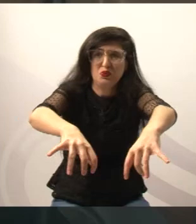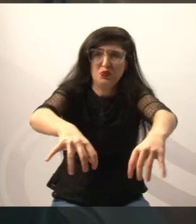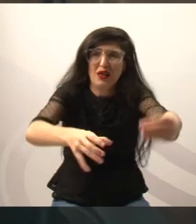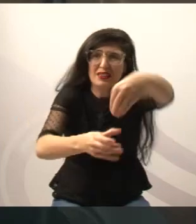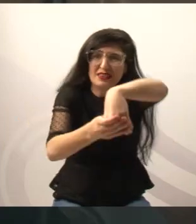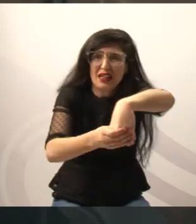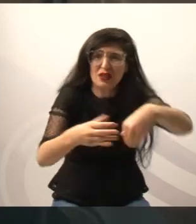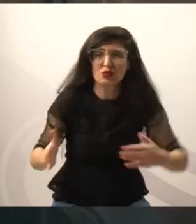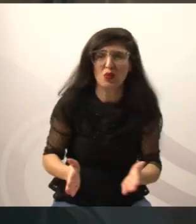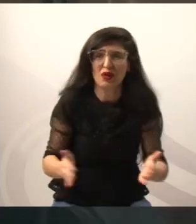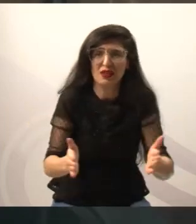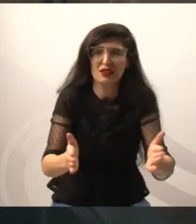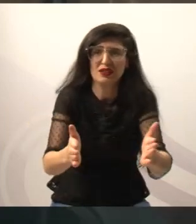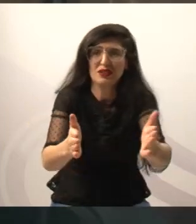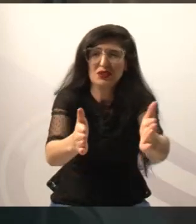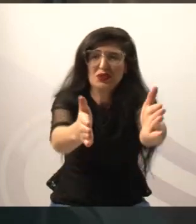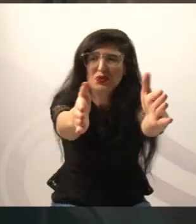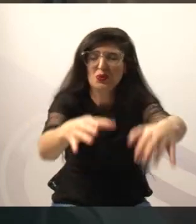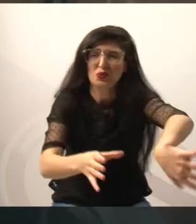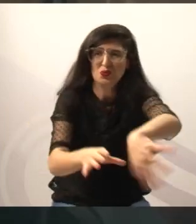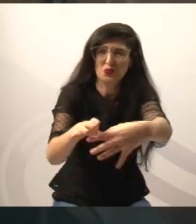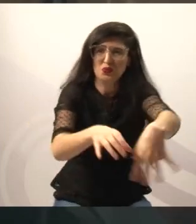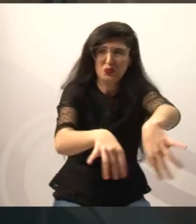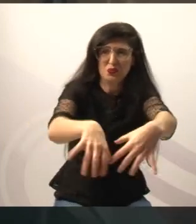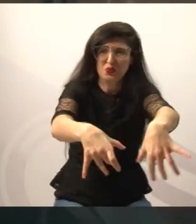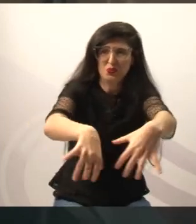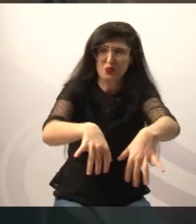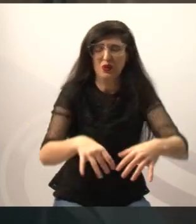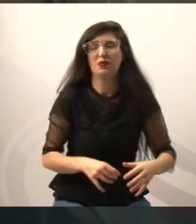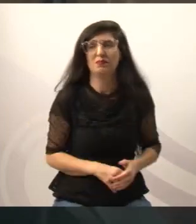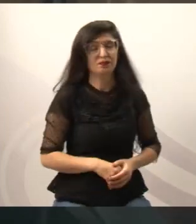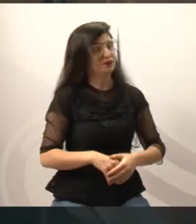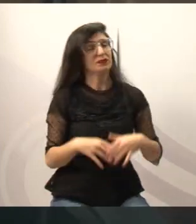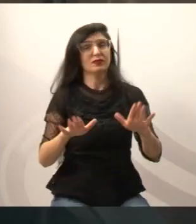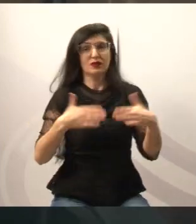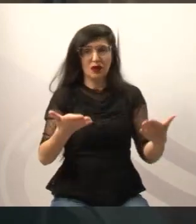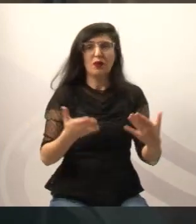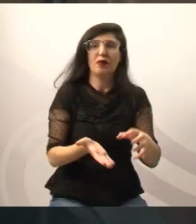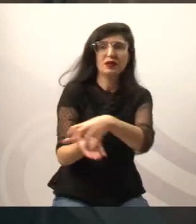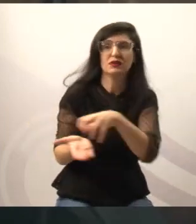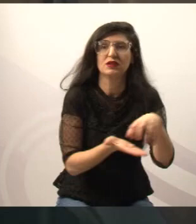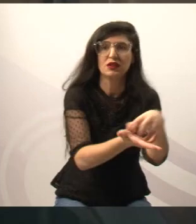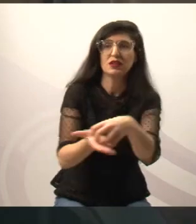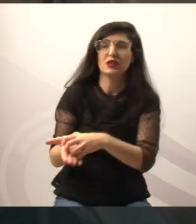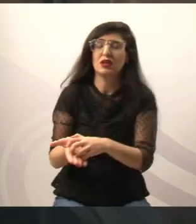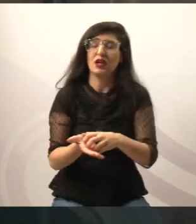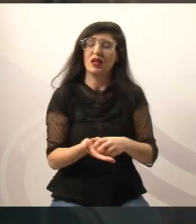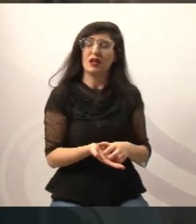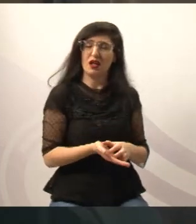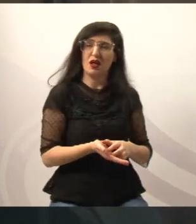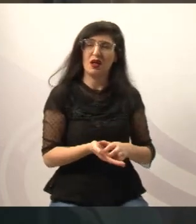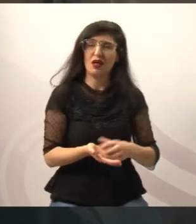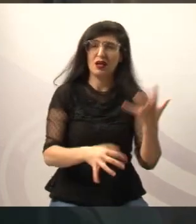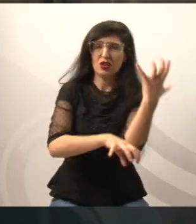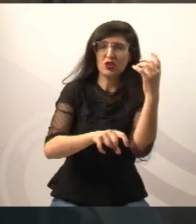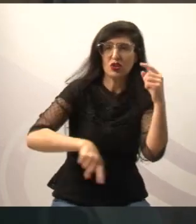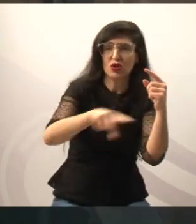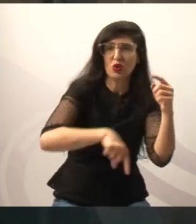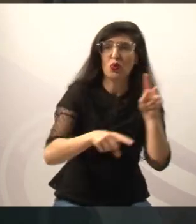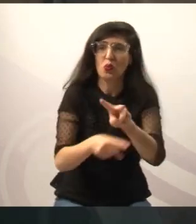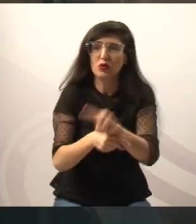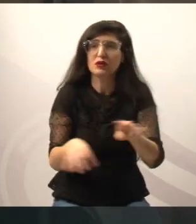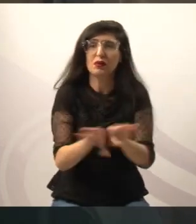Ambiente precisa ter, e aqui vai envolver não só a Secretaria do Meio Ambiente, mas também a CETESB, porque é um